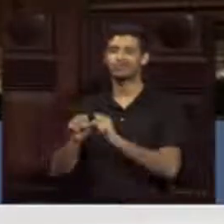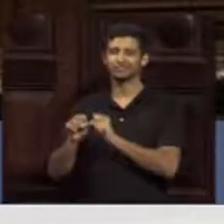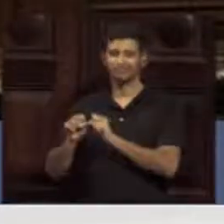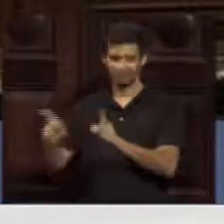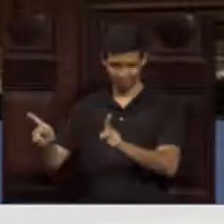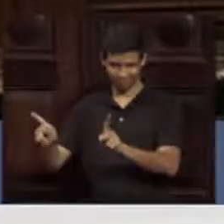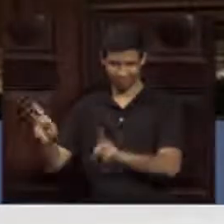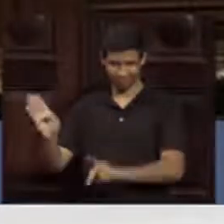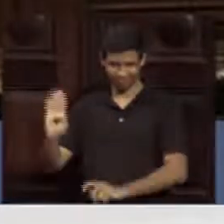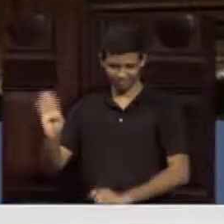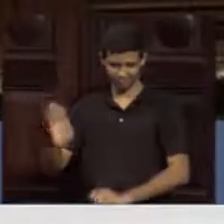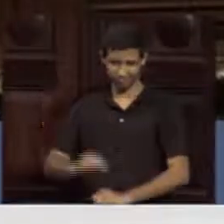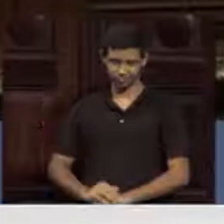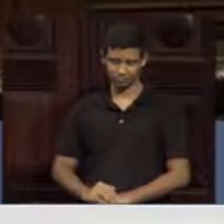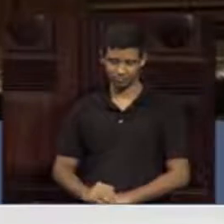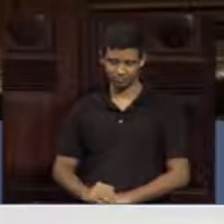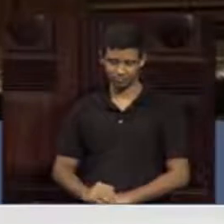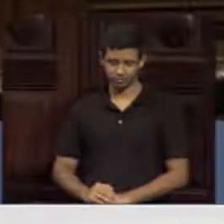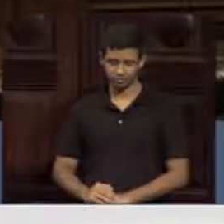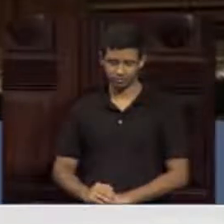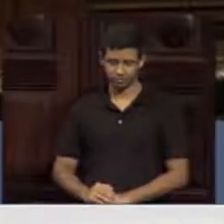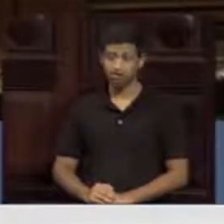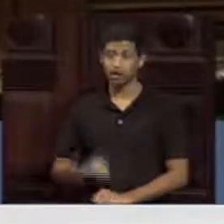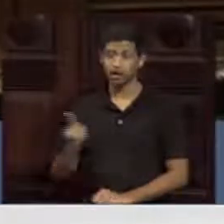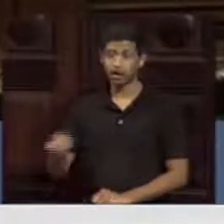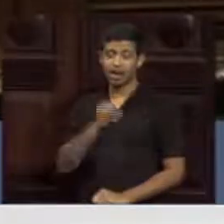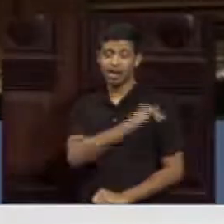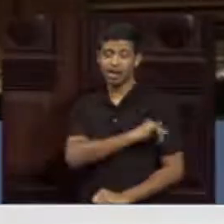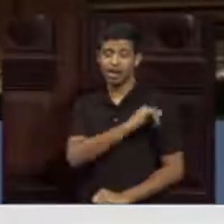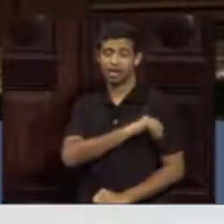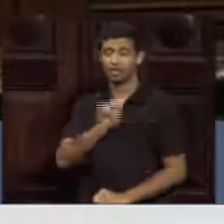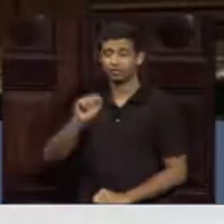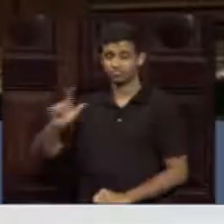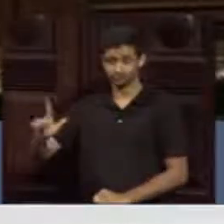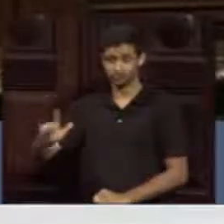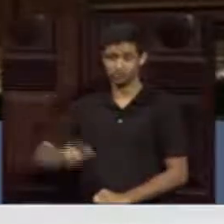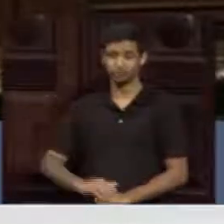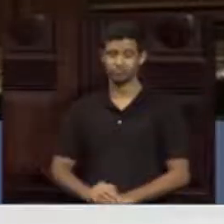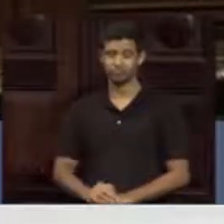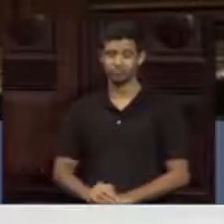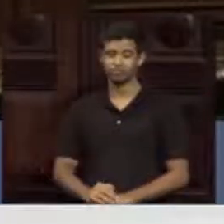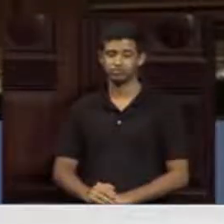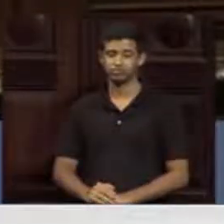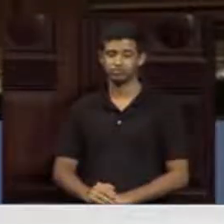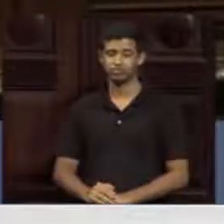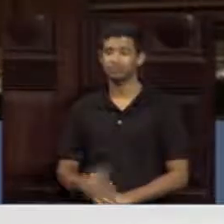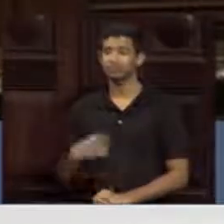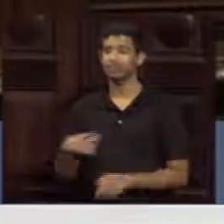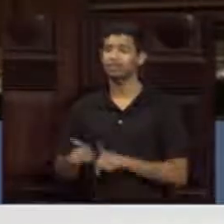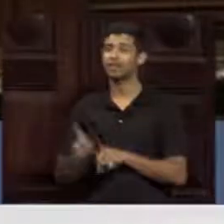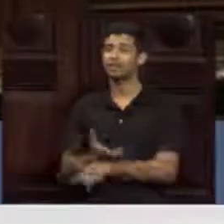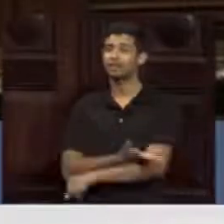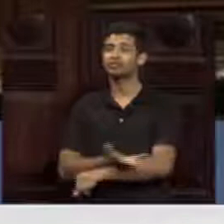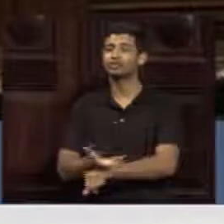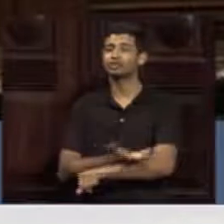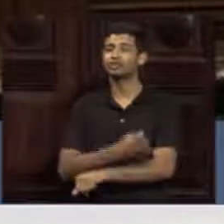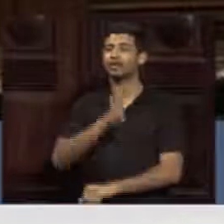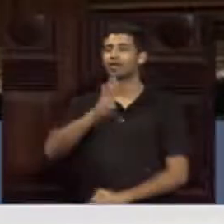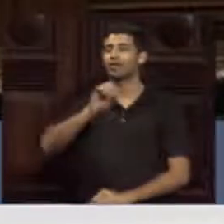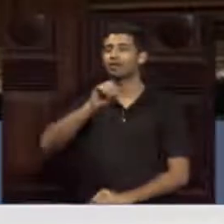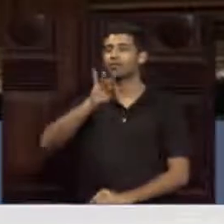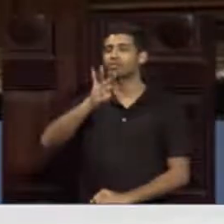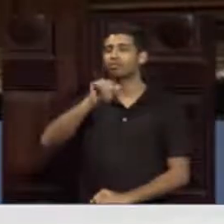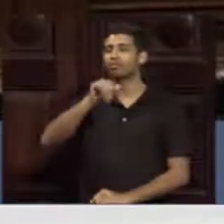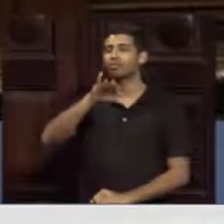shopping Rio Sul, ia pela encosta do Jardim Botânico, até